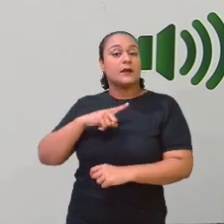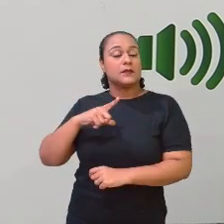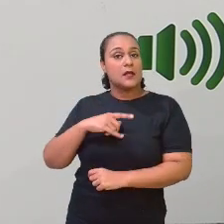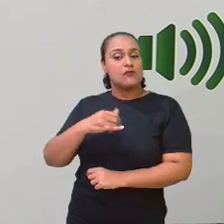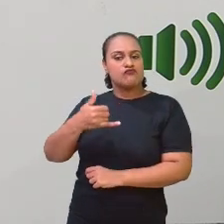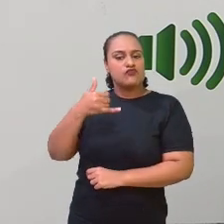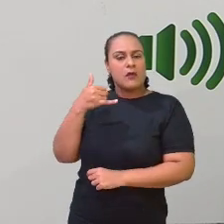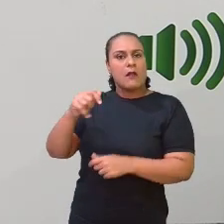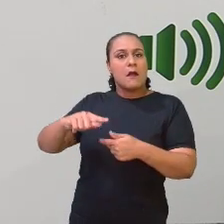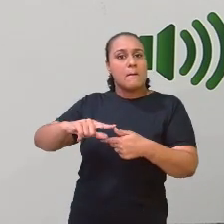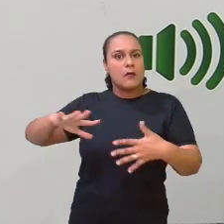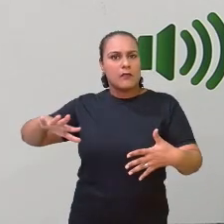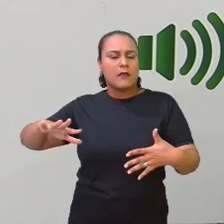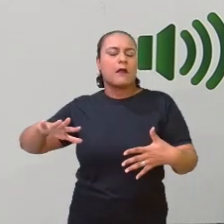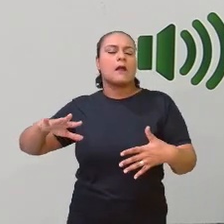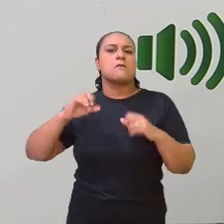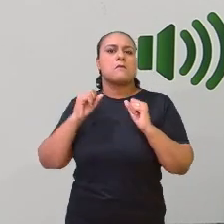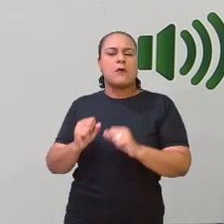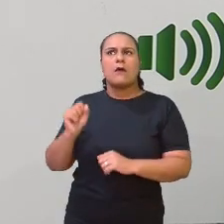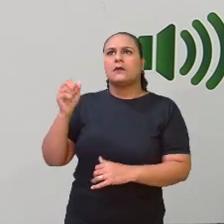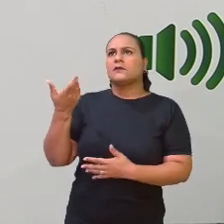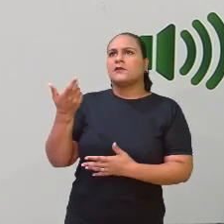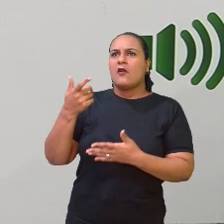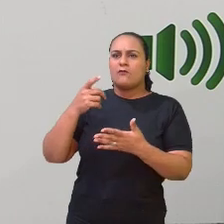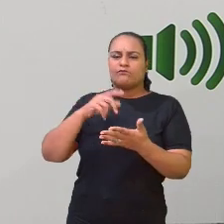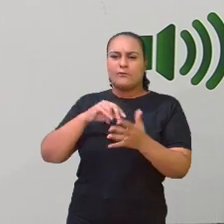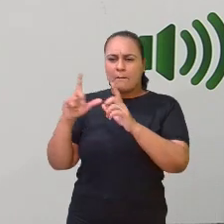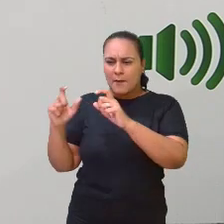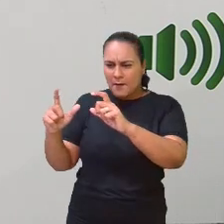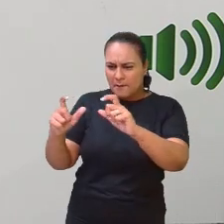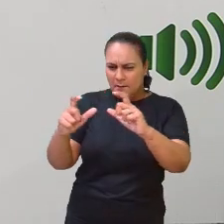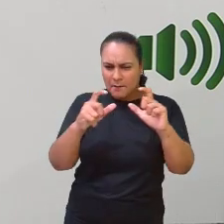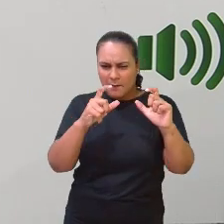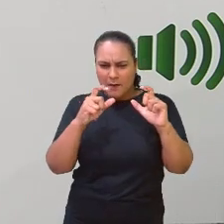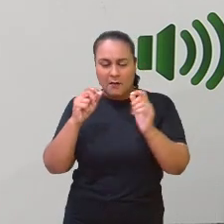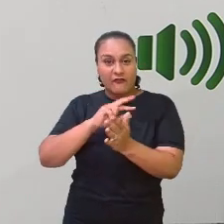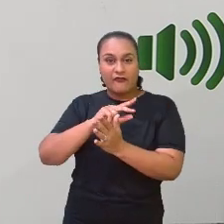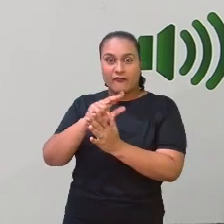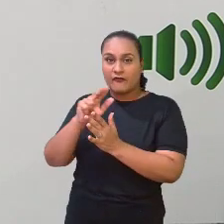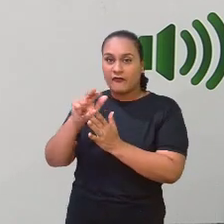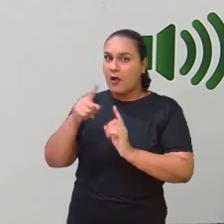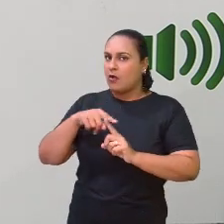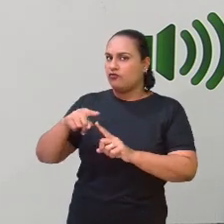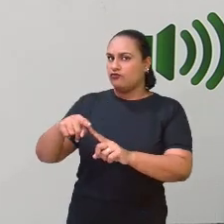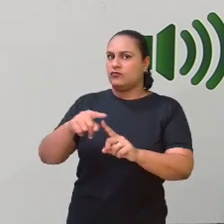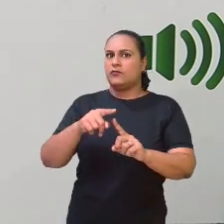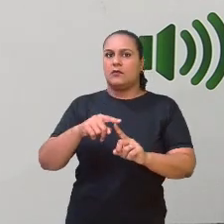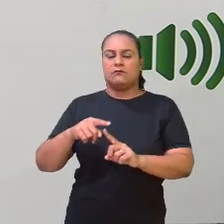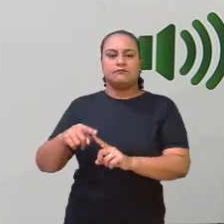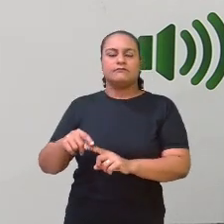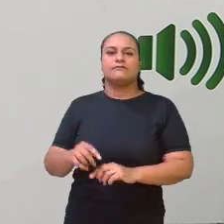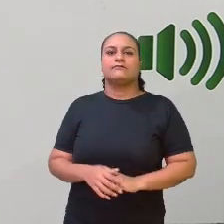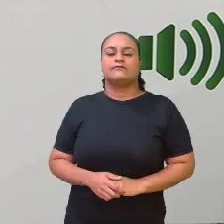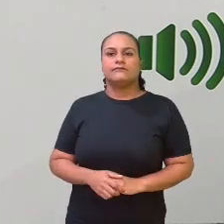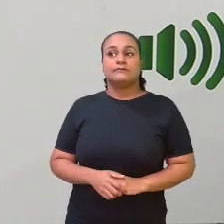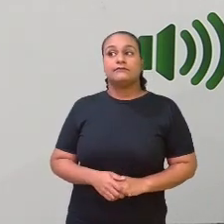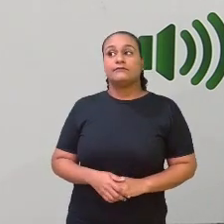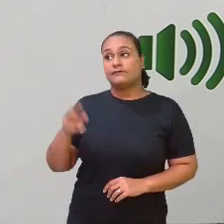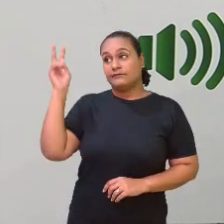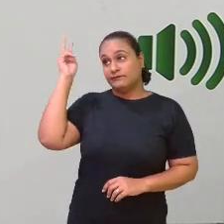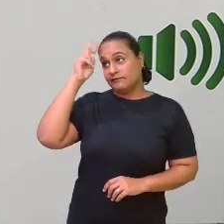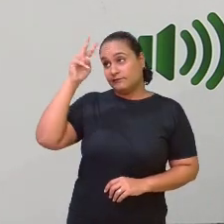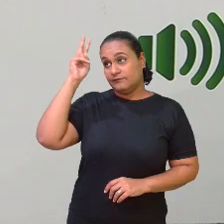inclusive, fazer vários tipos de imagens de uma pessoa só. É fantástico, não é isso?